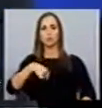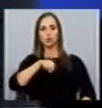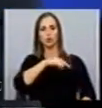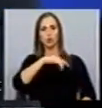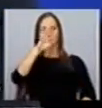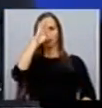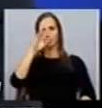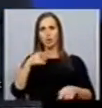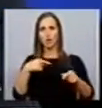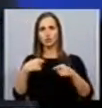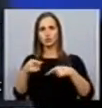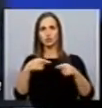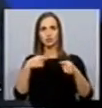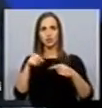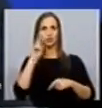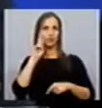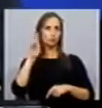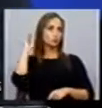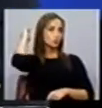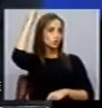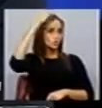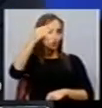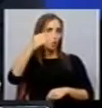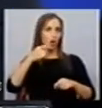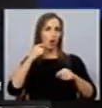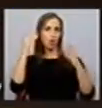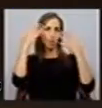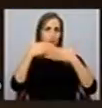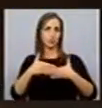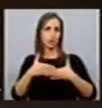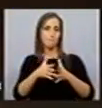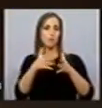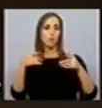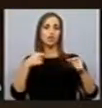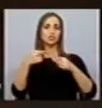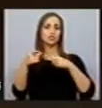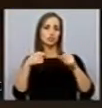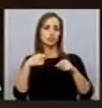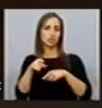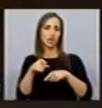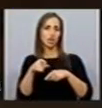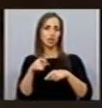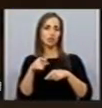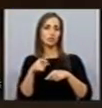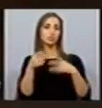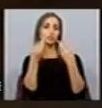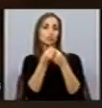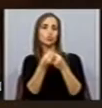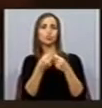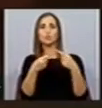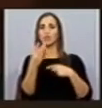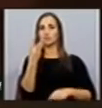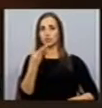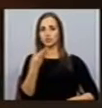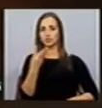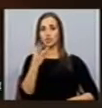estrelas que nós vemos no céu à noite, a grande maioria delas são sistemas binários ou até sistemas com 3 estrelas. E, portanto,